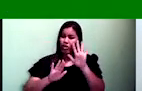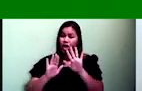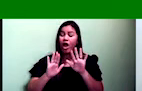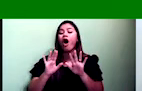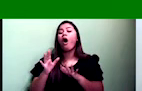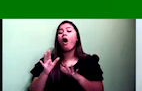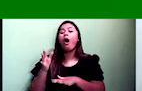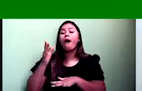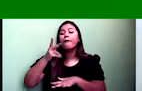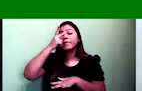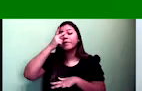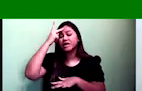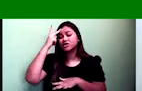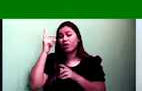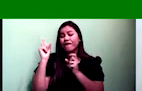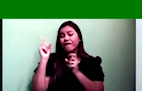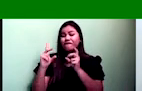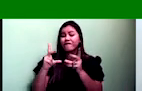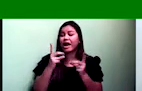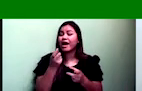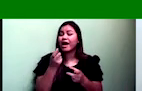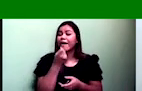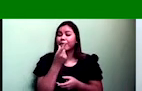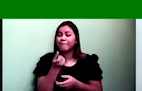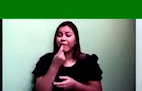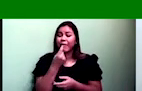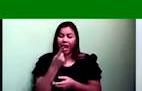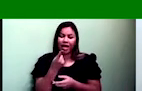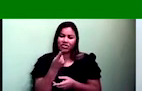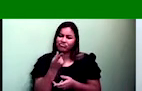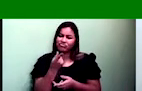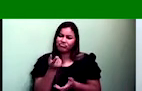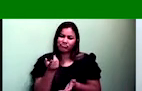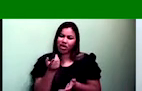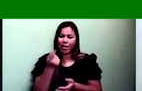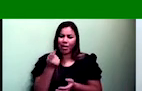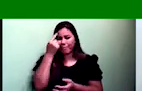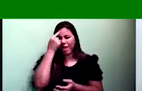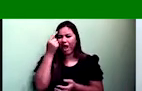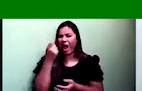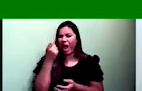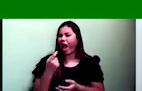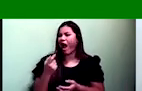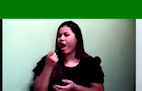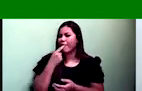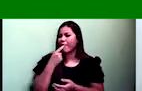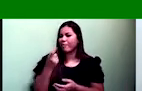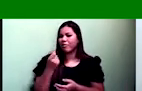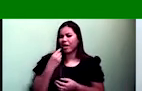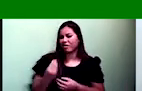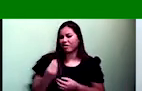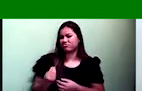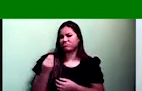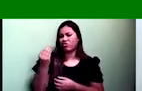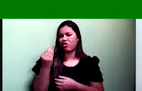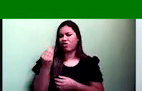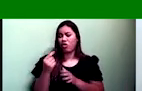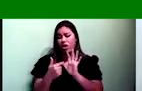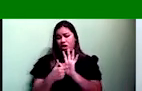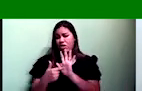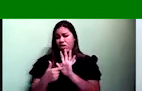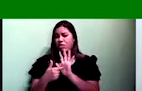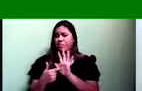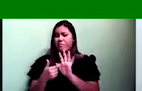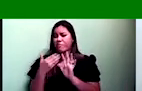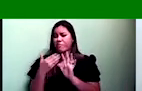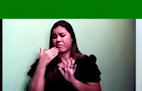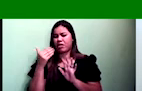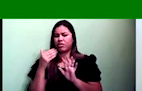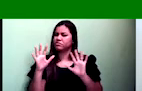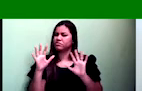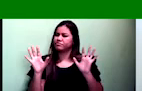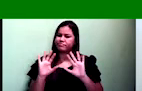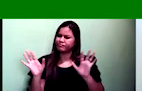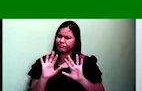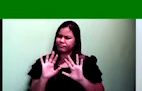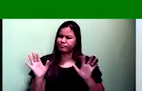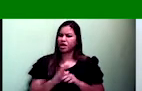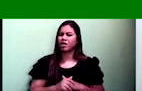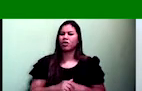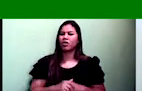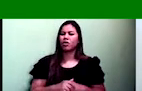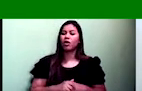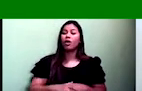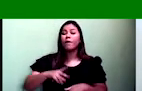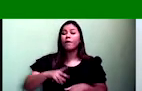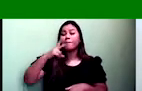remédio. Então, ele vai te empurrar o remédio mais caro, é óbvio, e nem sempre é o indicado. A automedicação, você